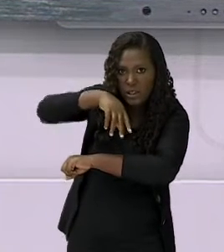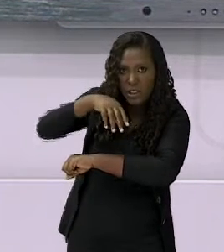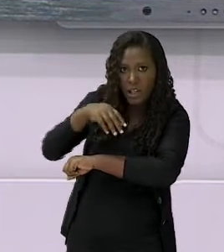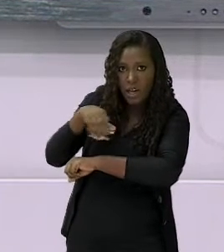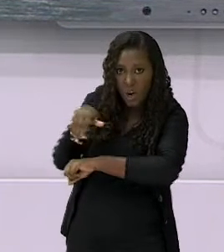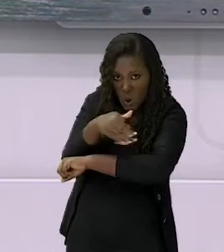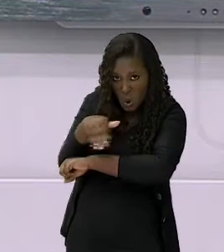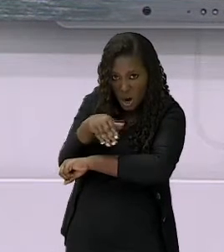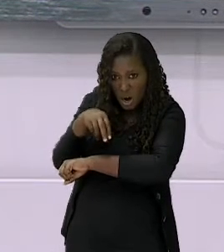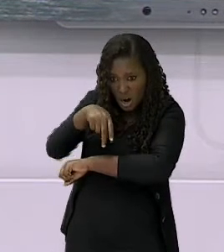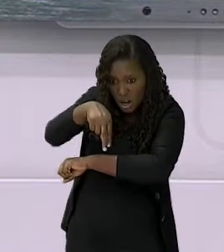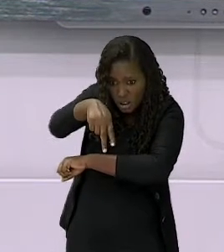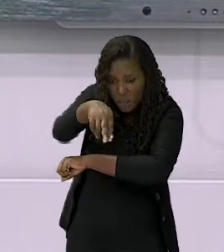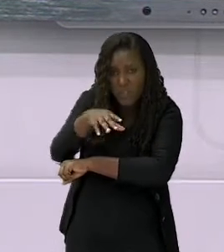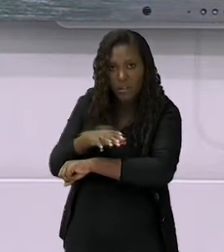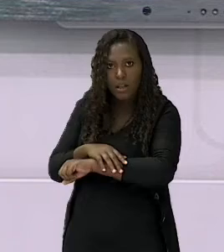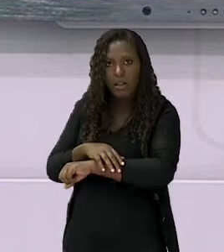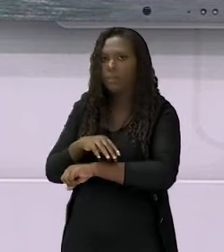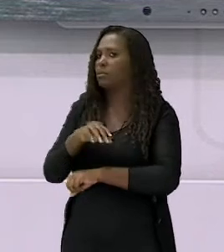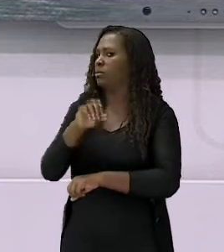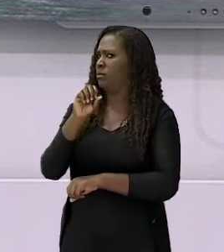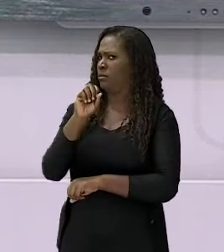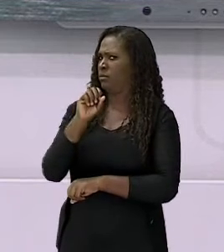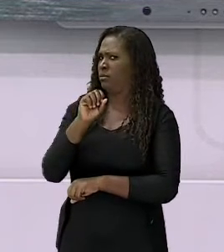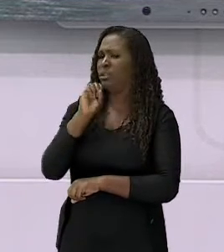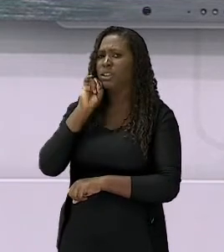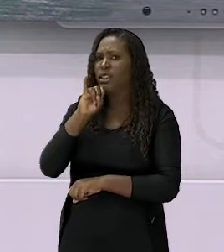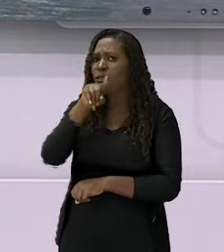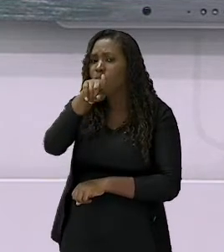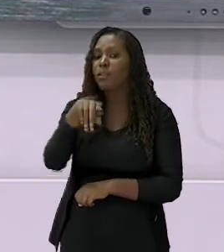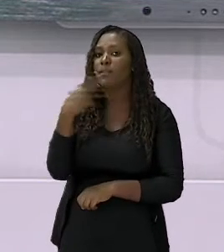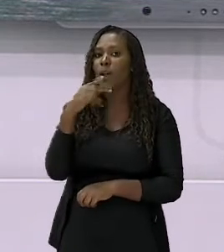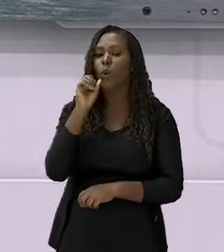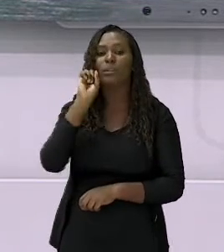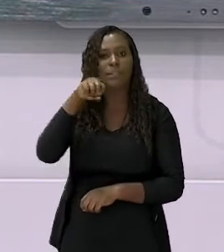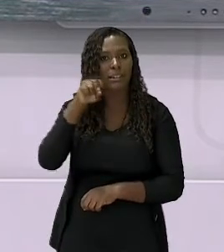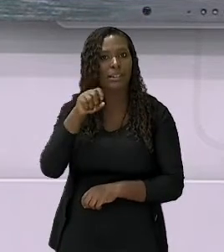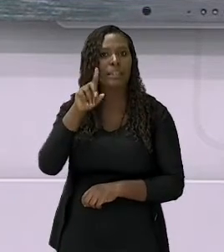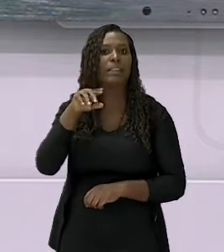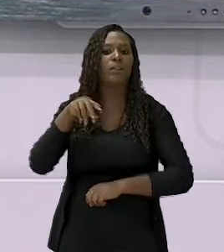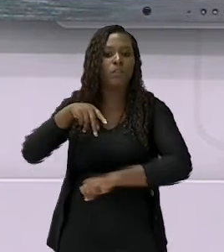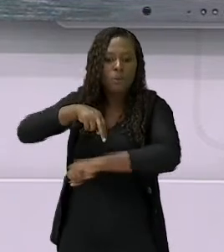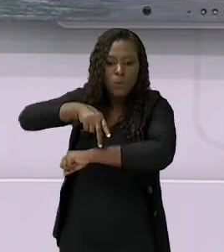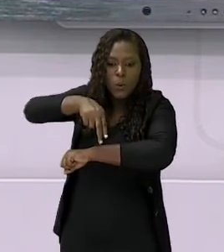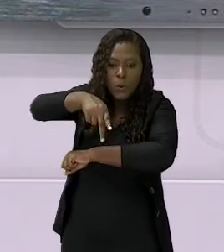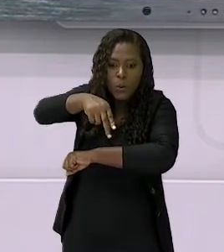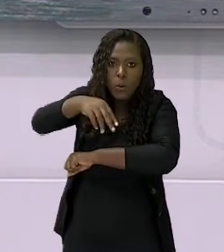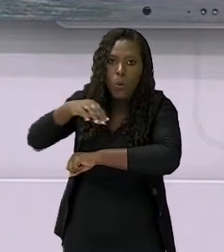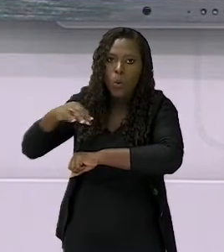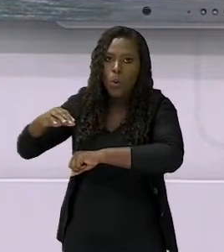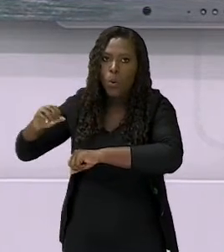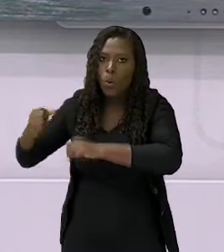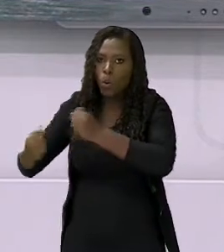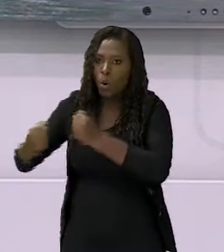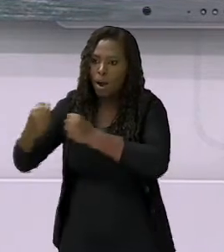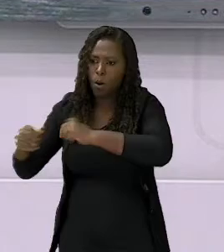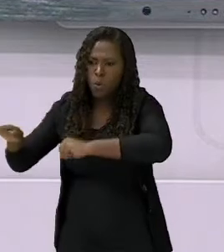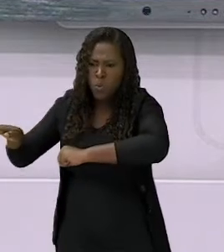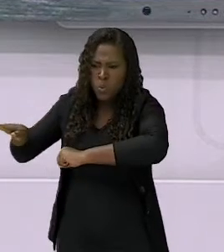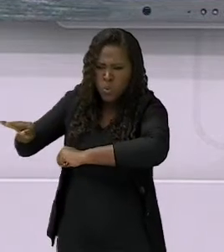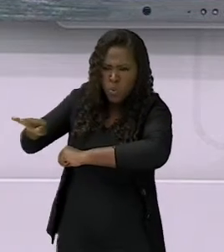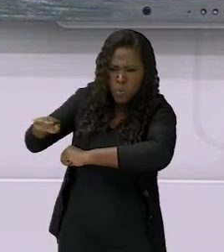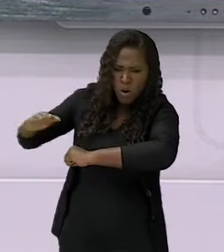Se você disse que sim, a chance de você ser atropelado é muito grande, porque nesse caso o vermelho quer